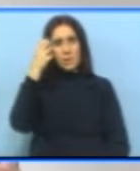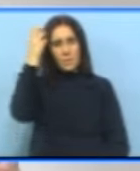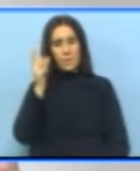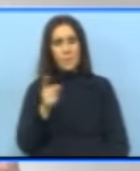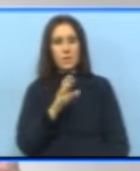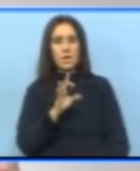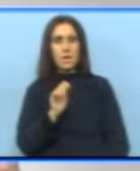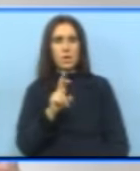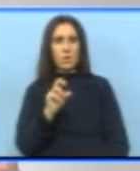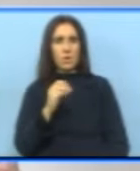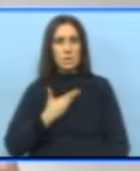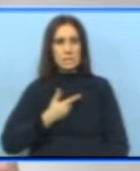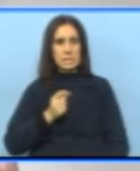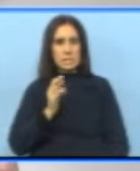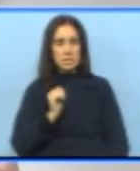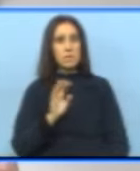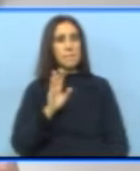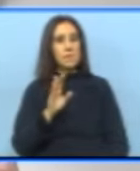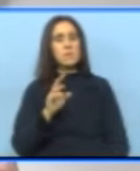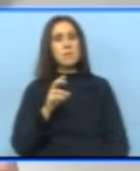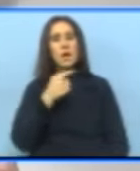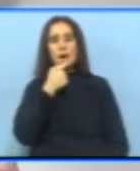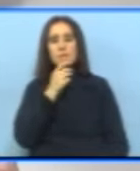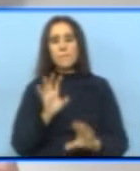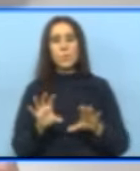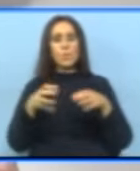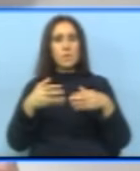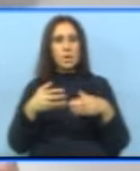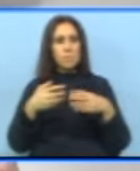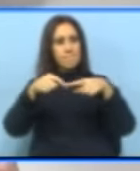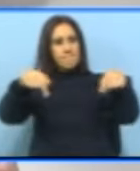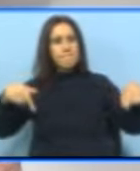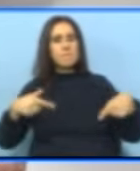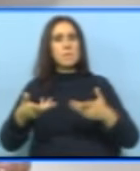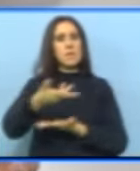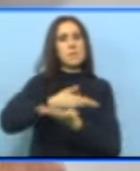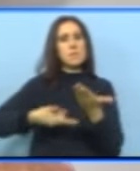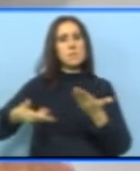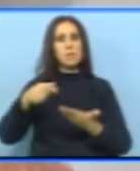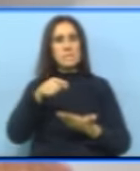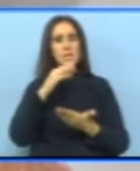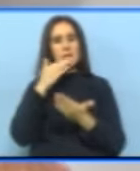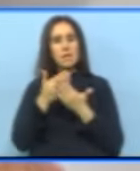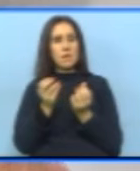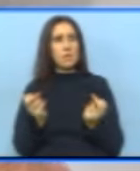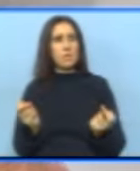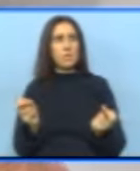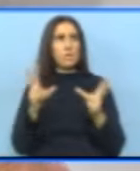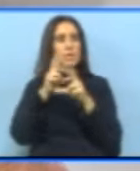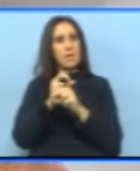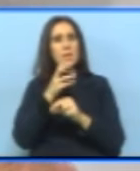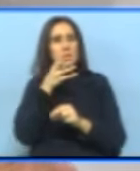espaço comunitário e as relações comunitárias que vão construir esta novidade, digamos